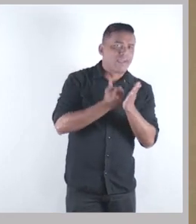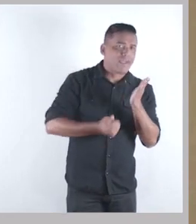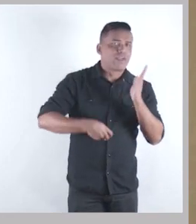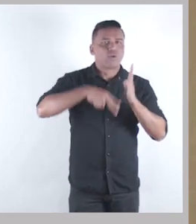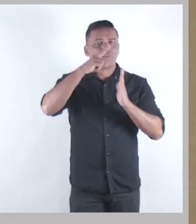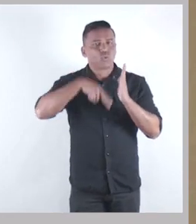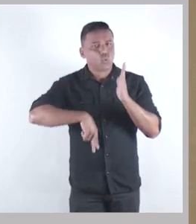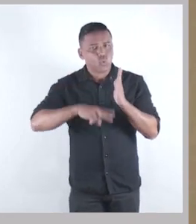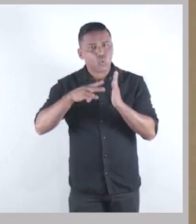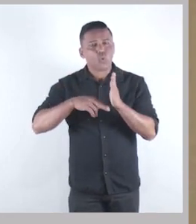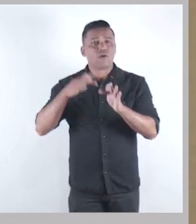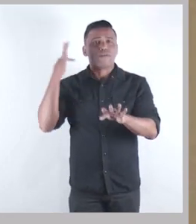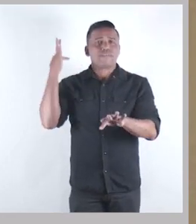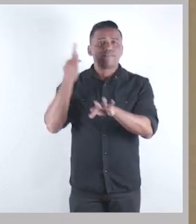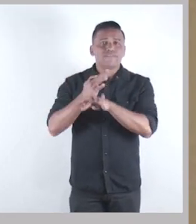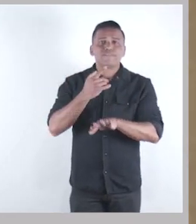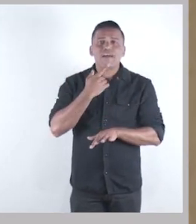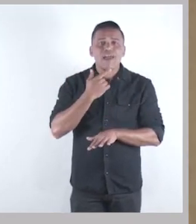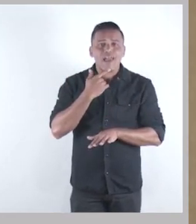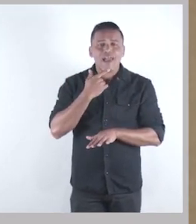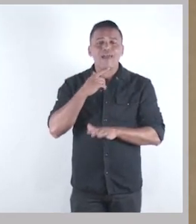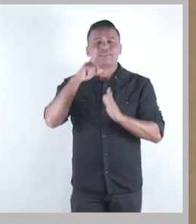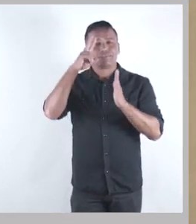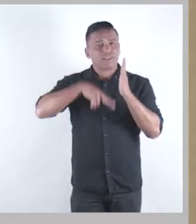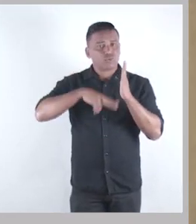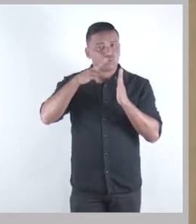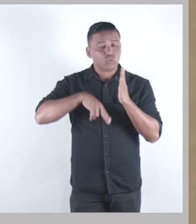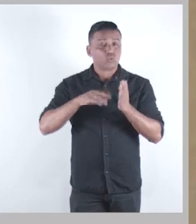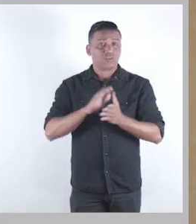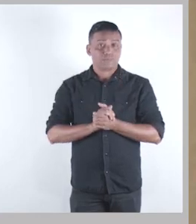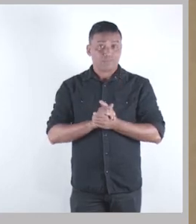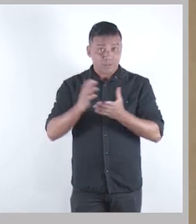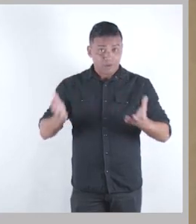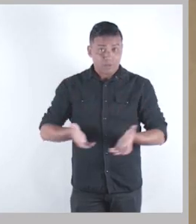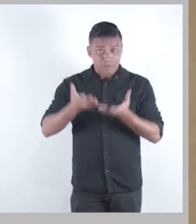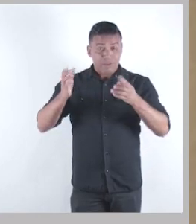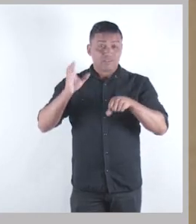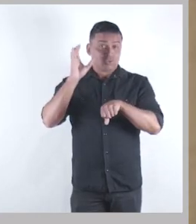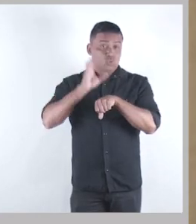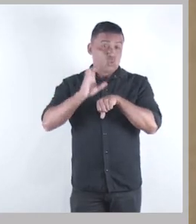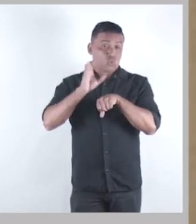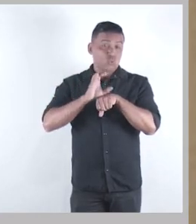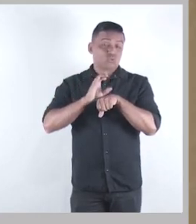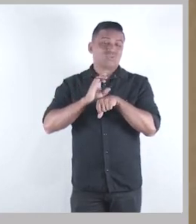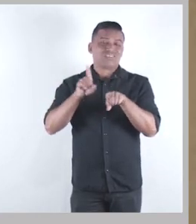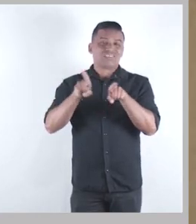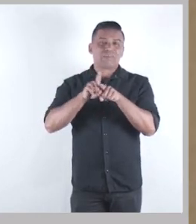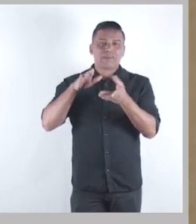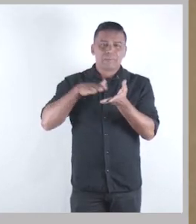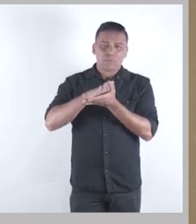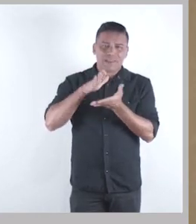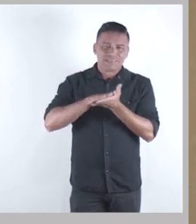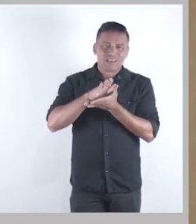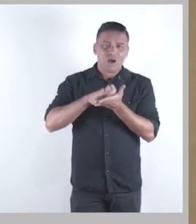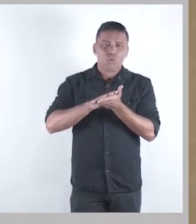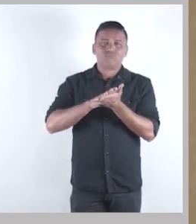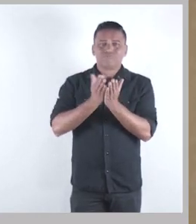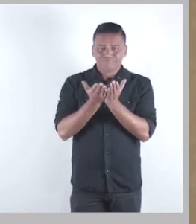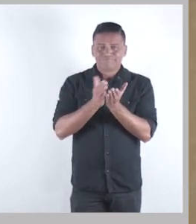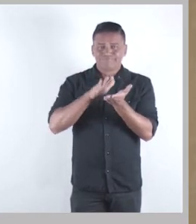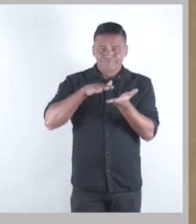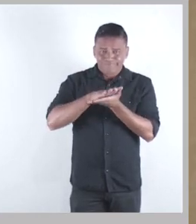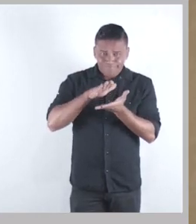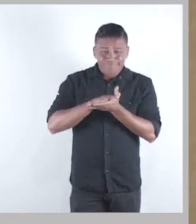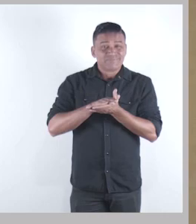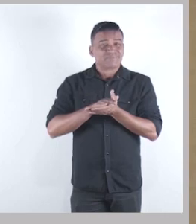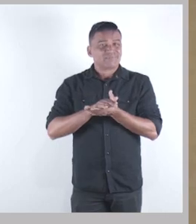outras atividades. Promovíamos concursos, inclusive, temos algumas publicações, aqui não tem nenhuma, infelizmente, mas creio que já